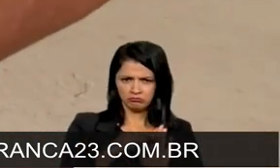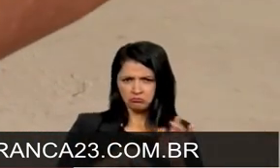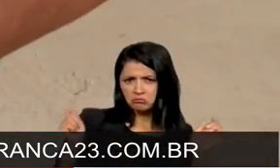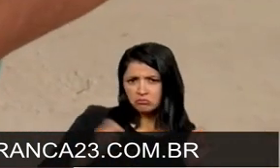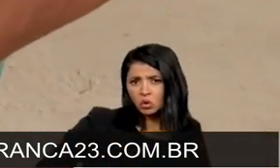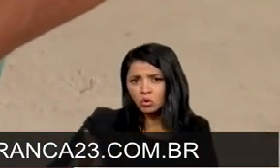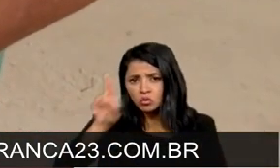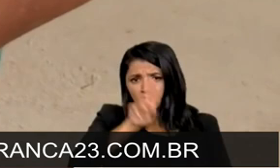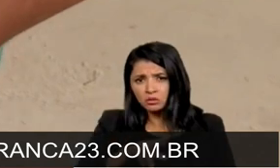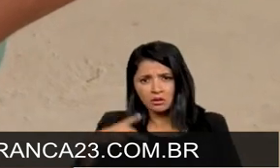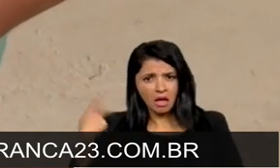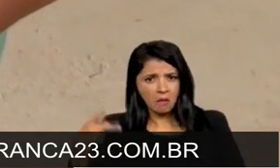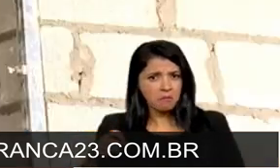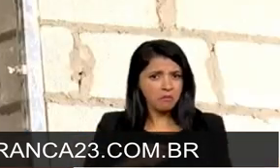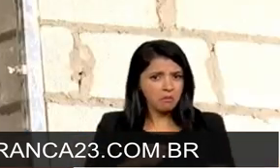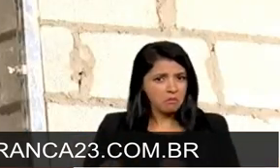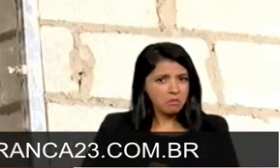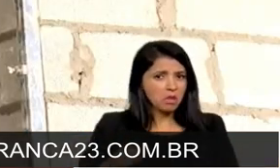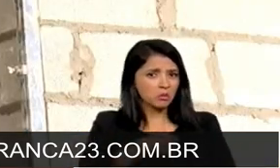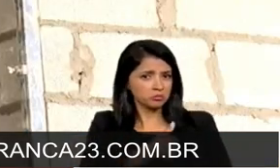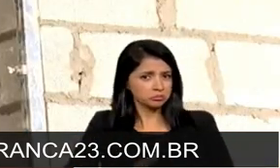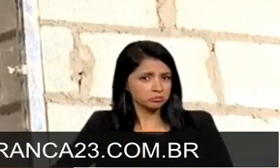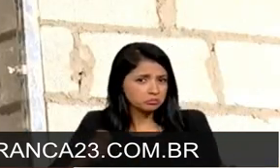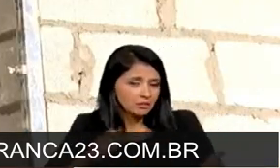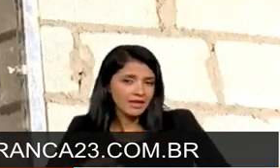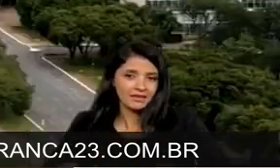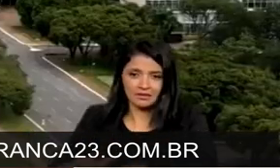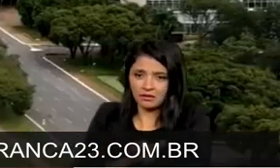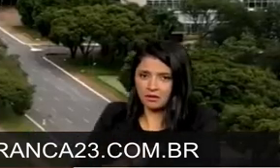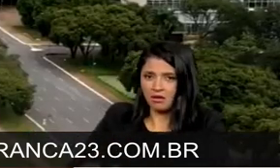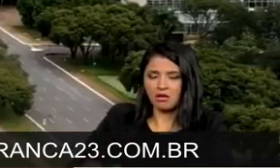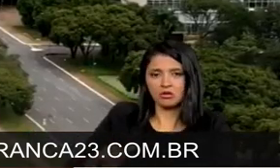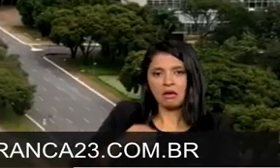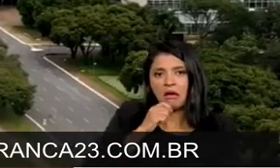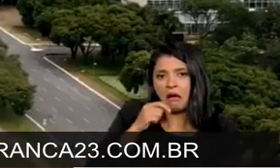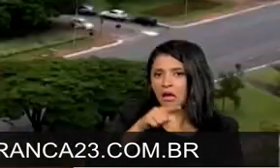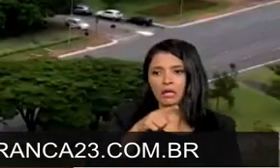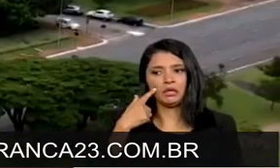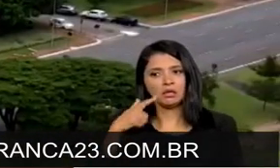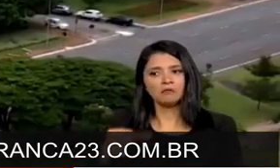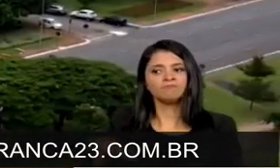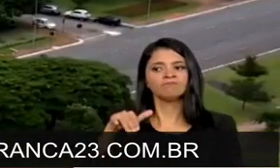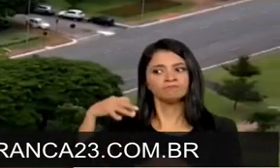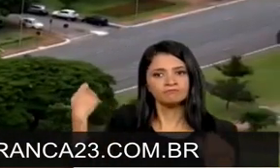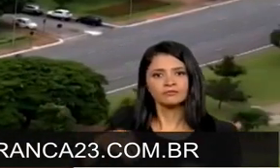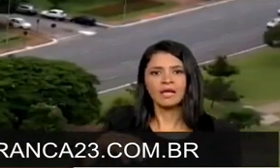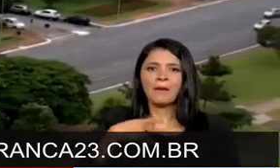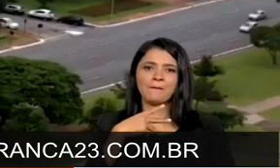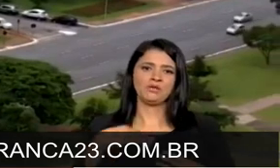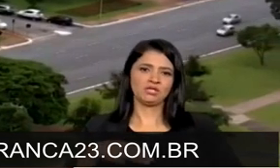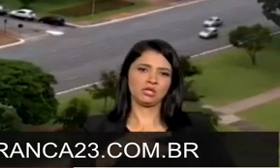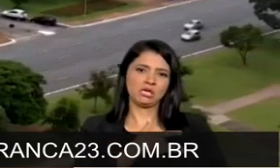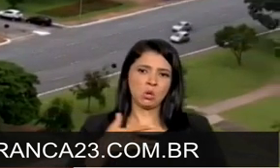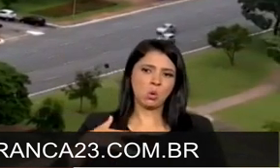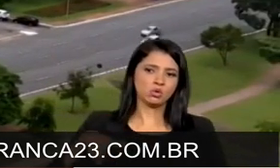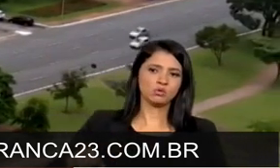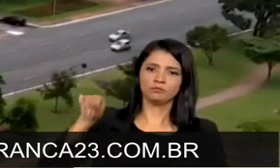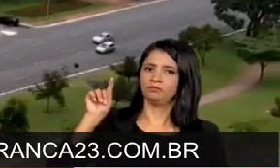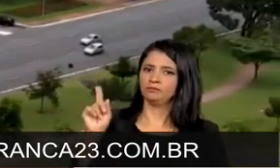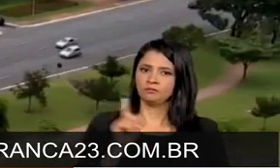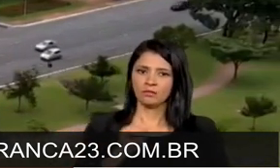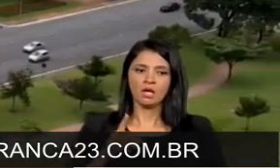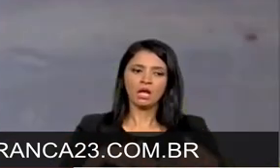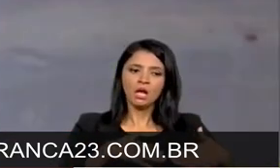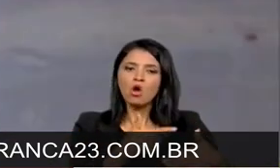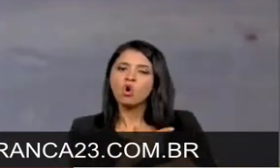ser usado pelo poder público? A estratégia ainda não está entre as recomendadas pelo Ministério da Saúde, que